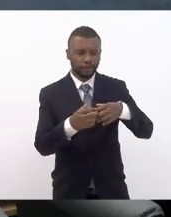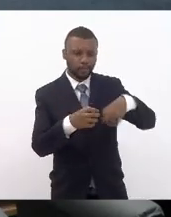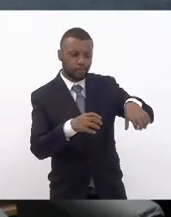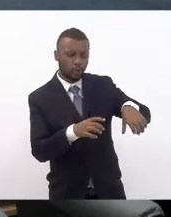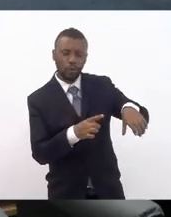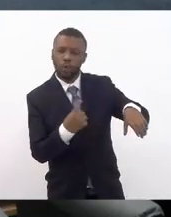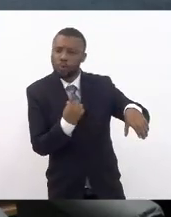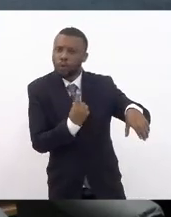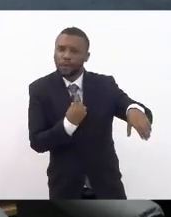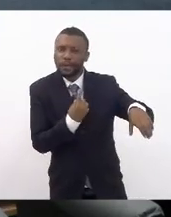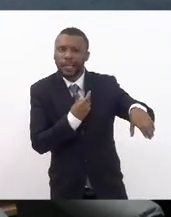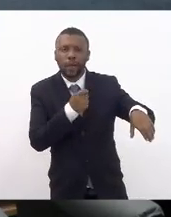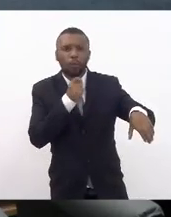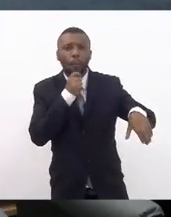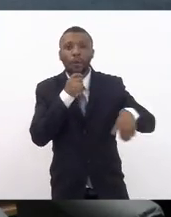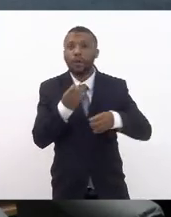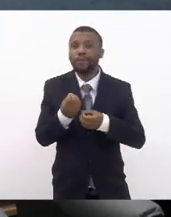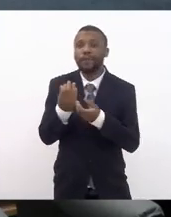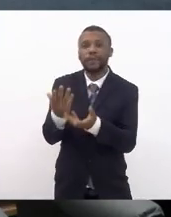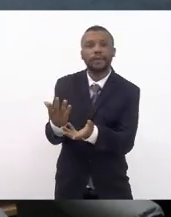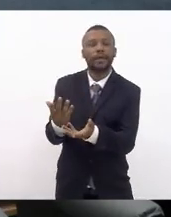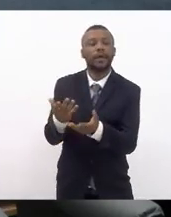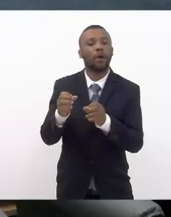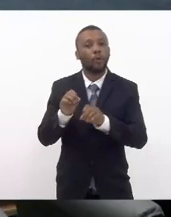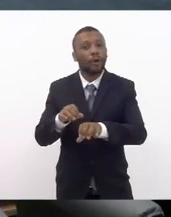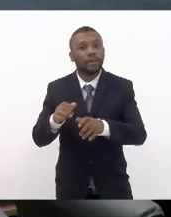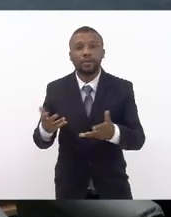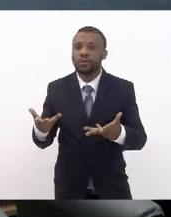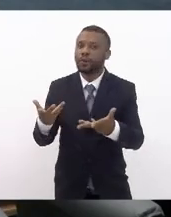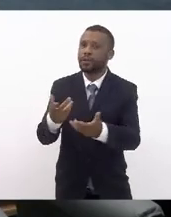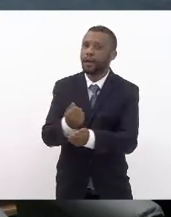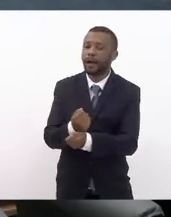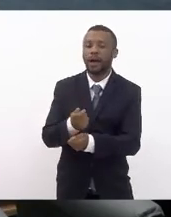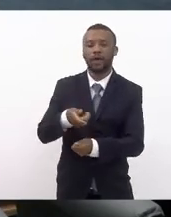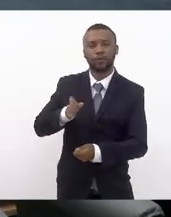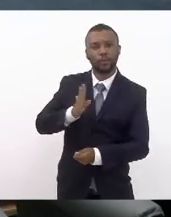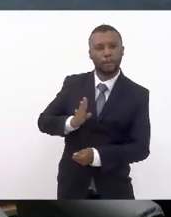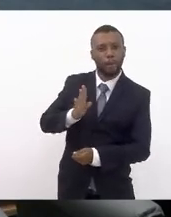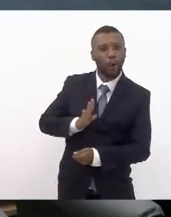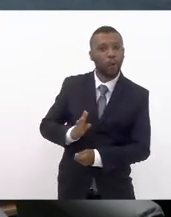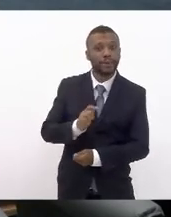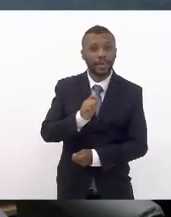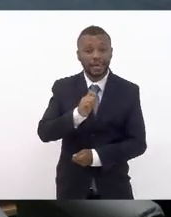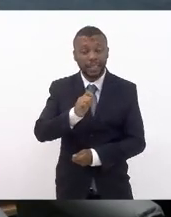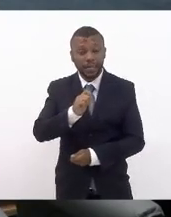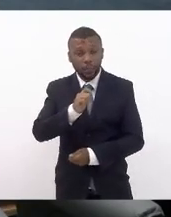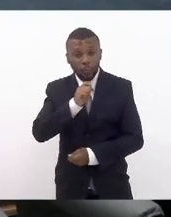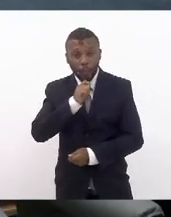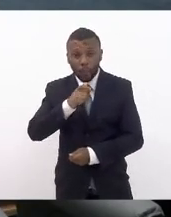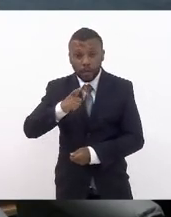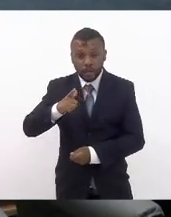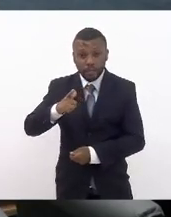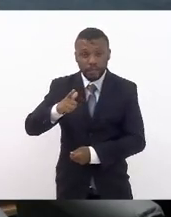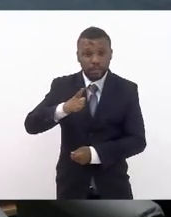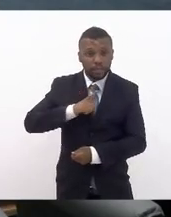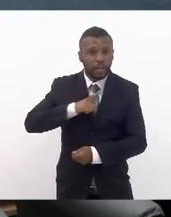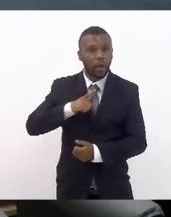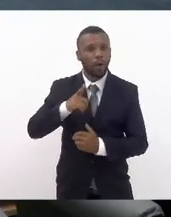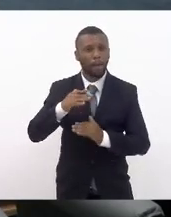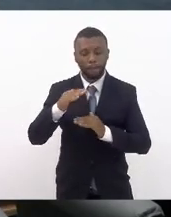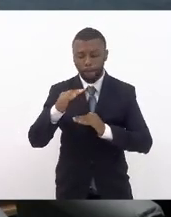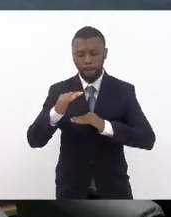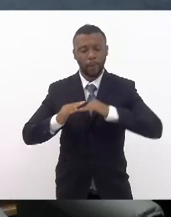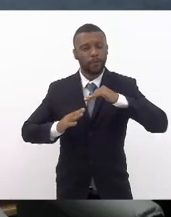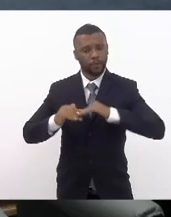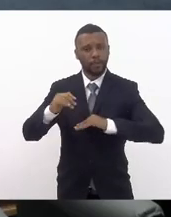de qualidade e nem o profissionalismo de qualidade para os nossos estudantes